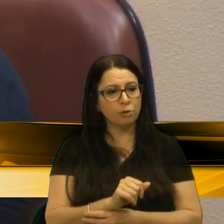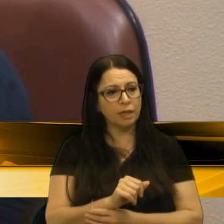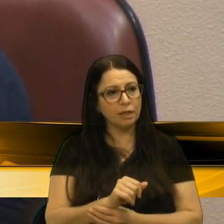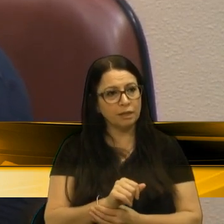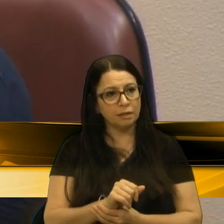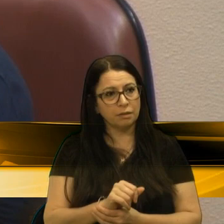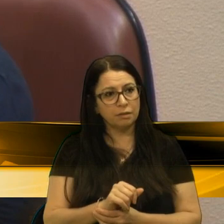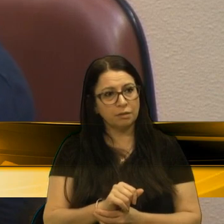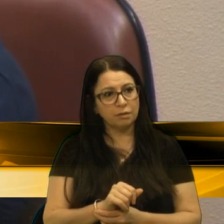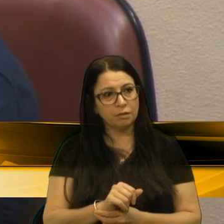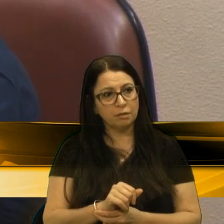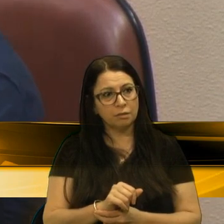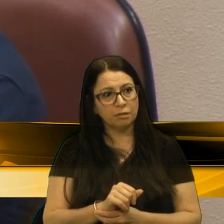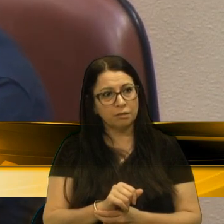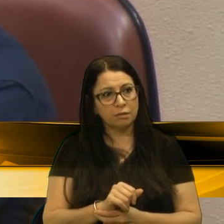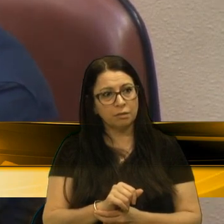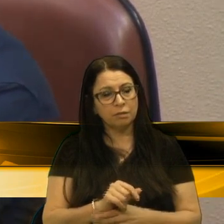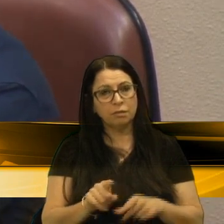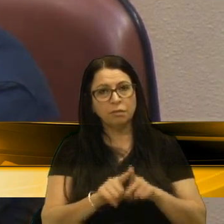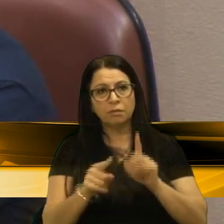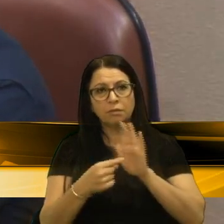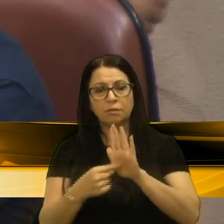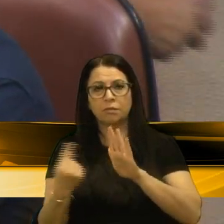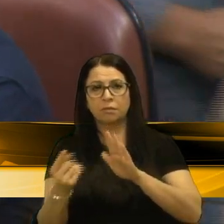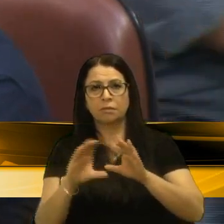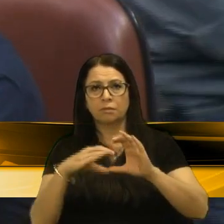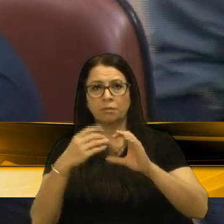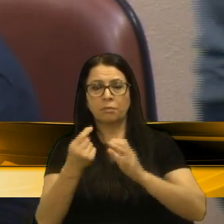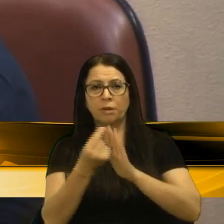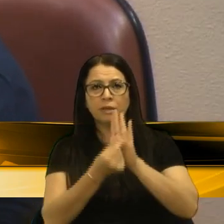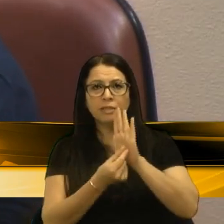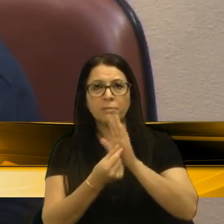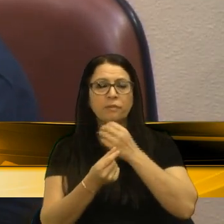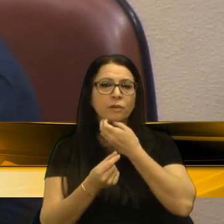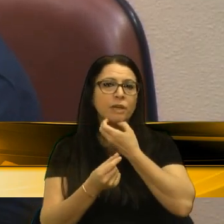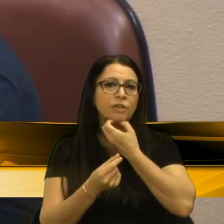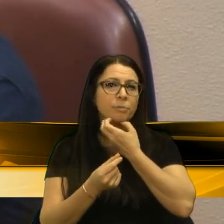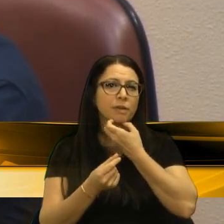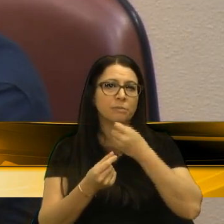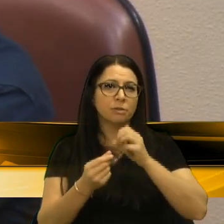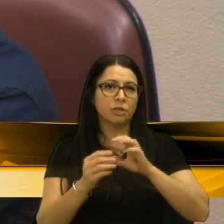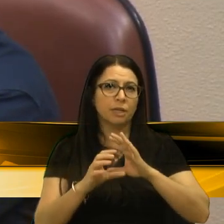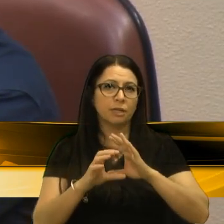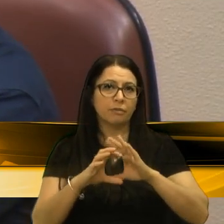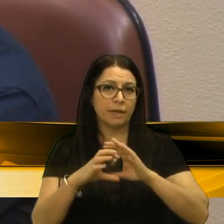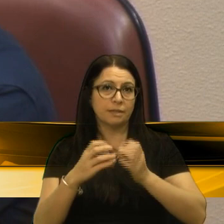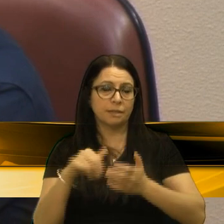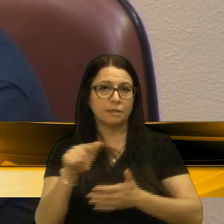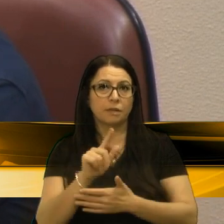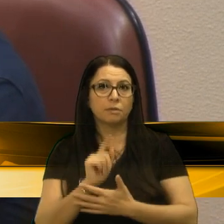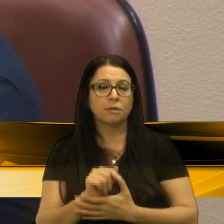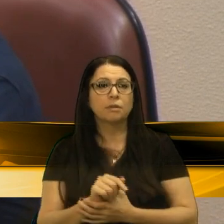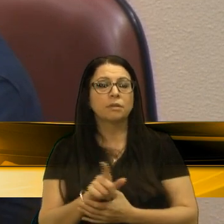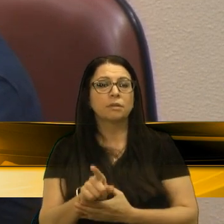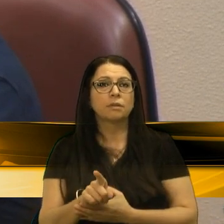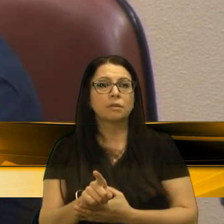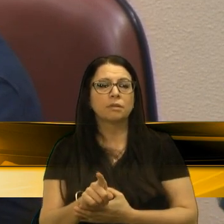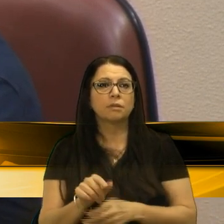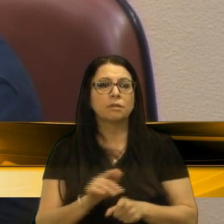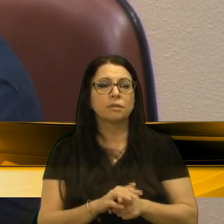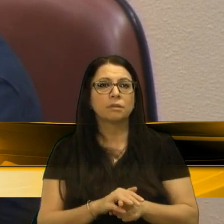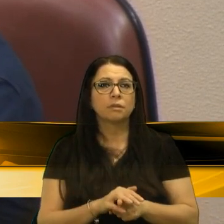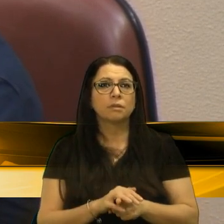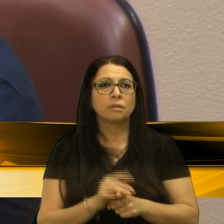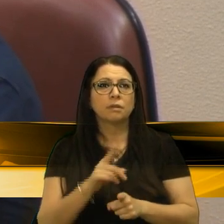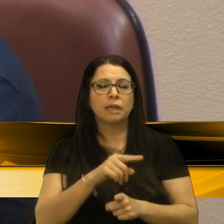Frisso, parecia mais um orçamento comunitário. As pessoas não sabiam o que estavam fazendo lá para a discussão. Então, esse embasamento que estão